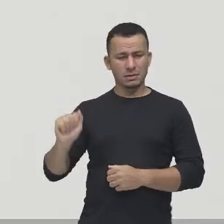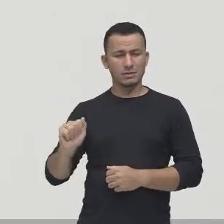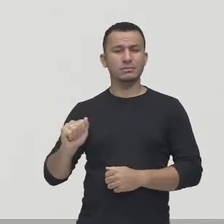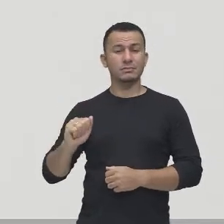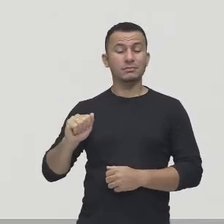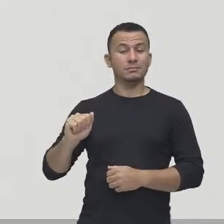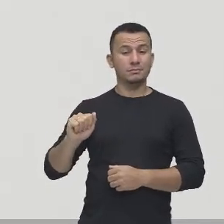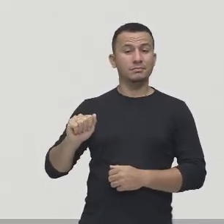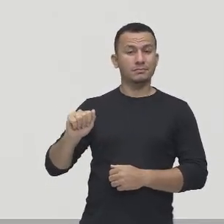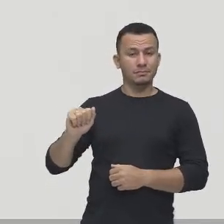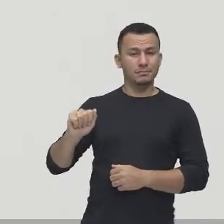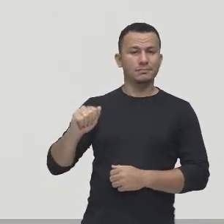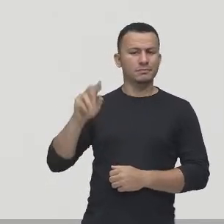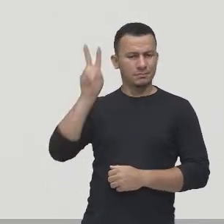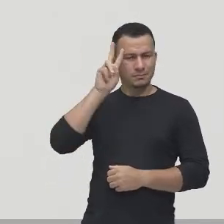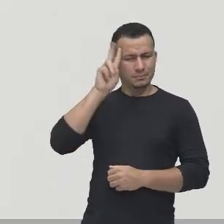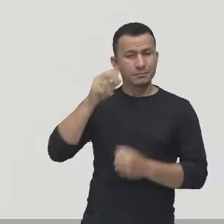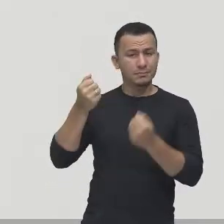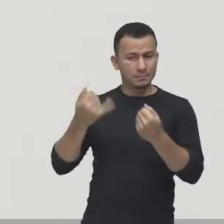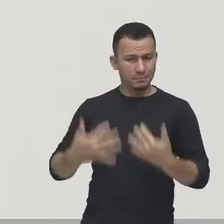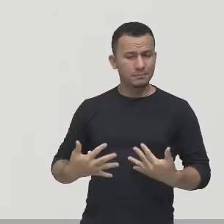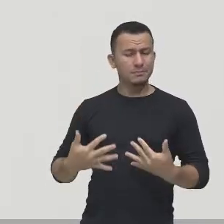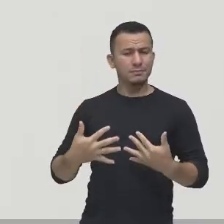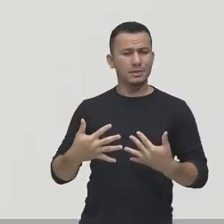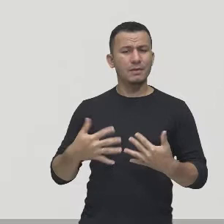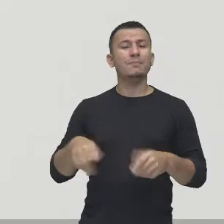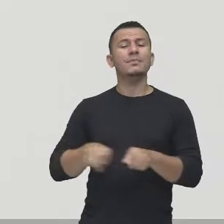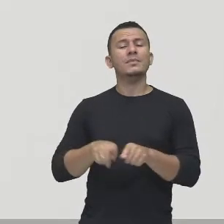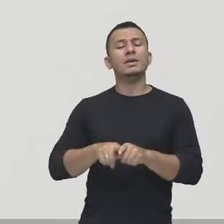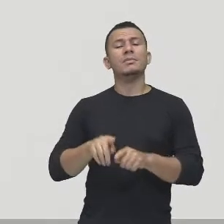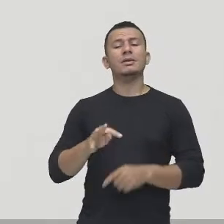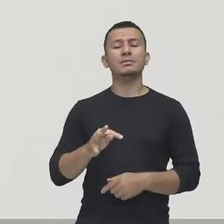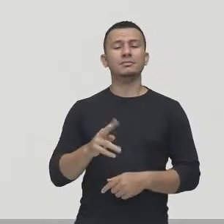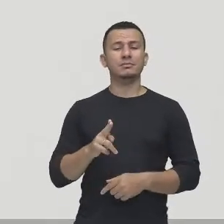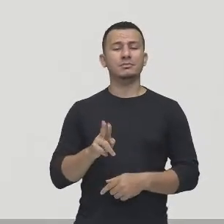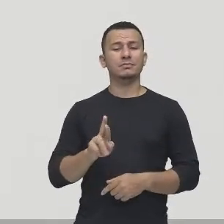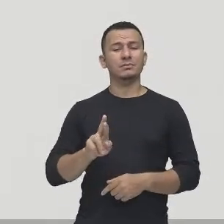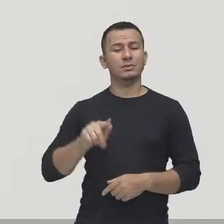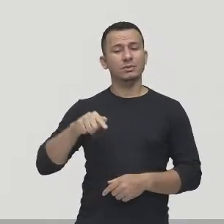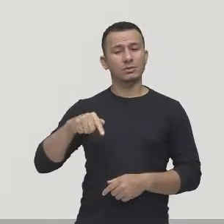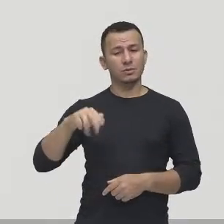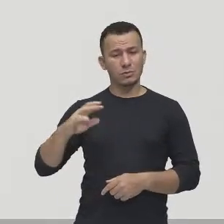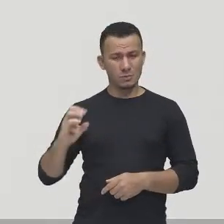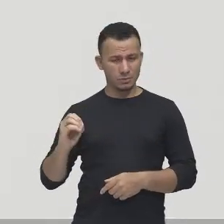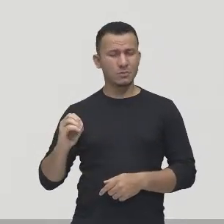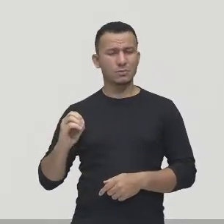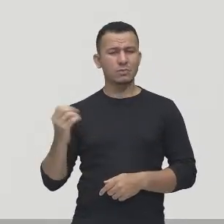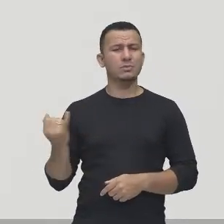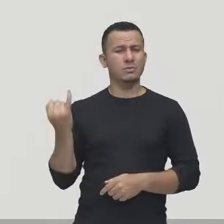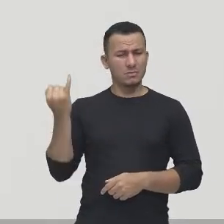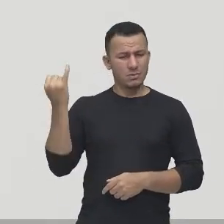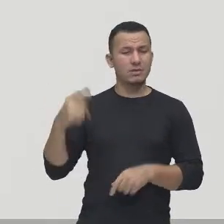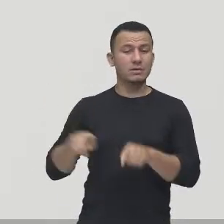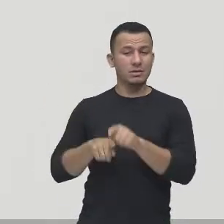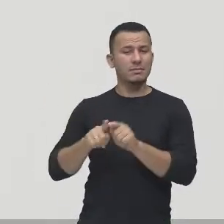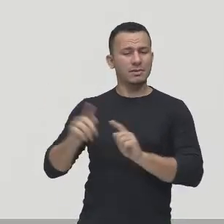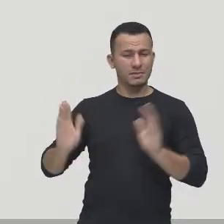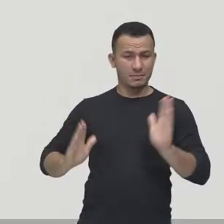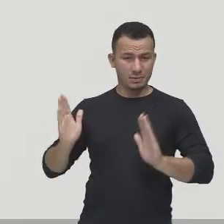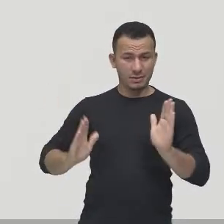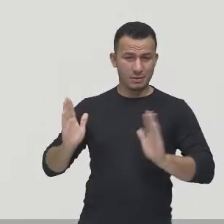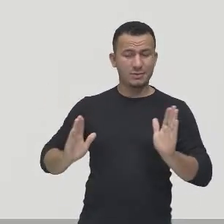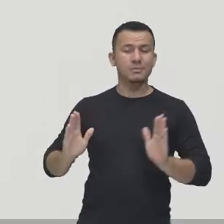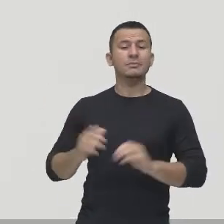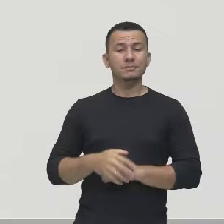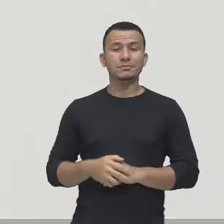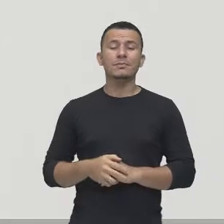Império Austro-Húngaro, que a gente falou bem aqui, né? O Império Turco-Otomano também, que também foi muito importante naquele período. Então existia o próprio